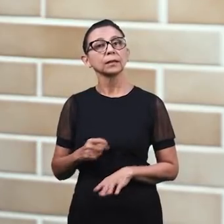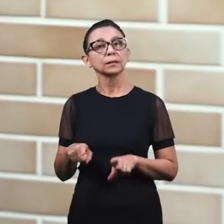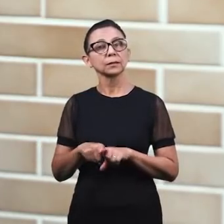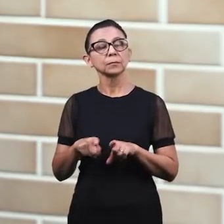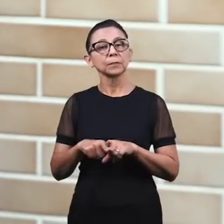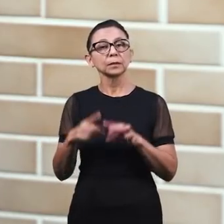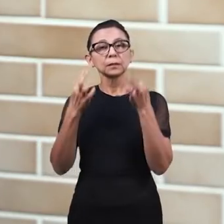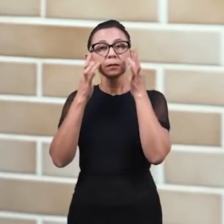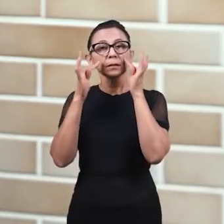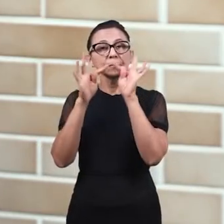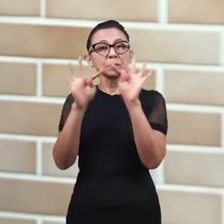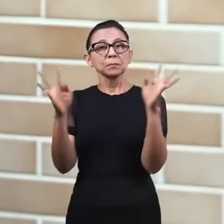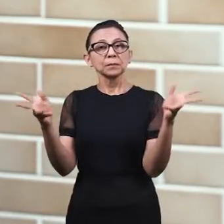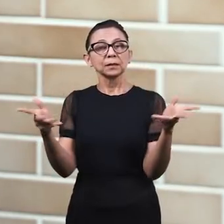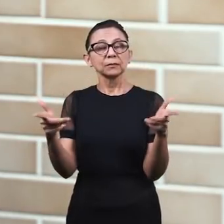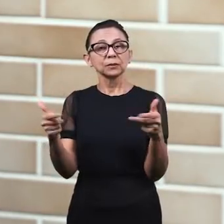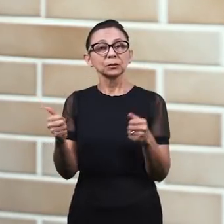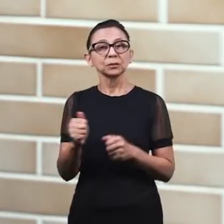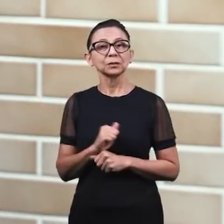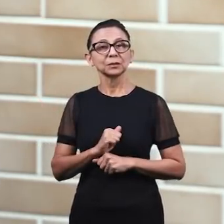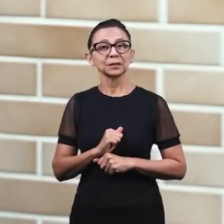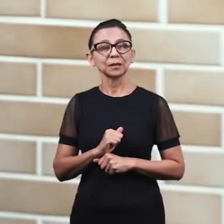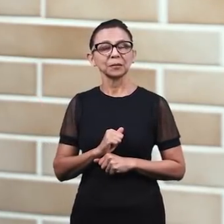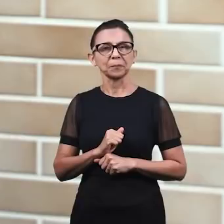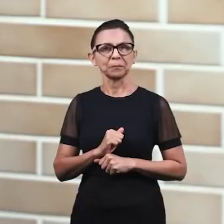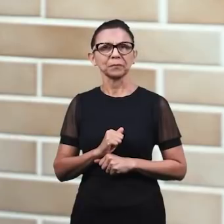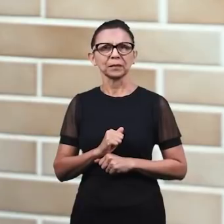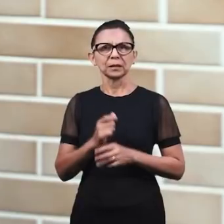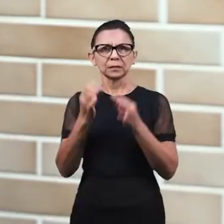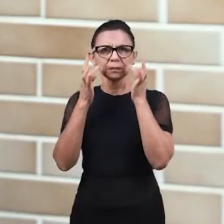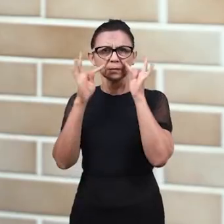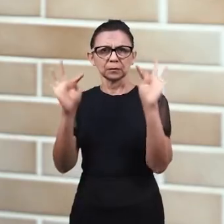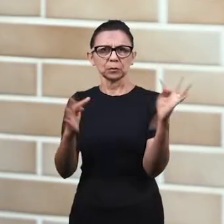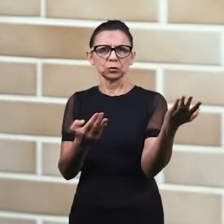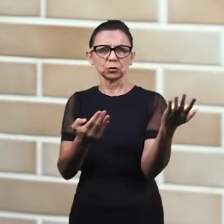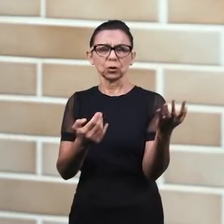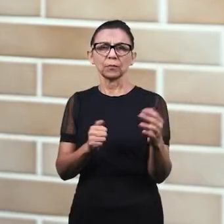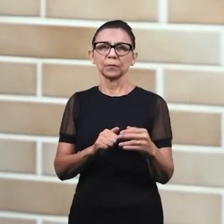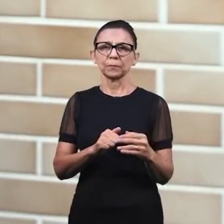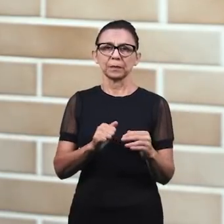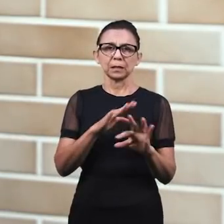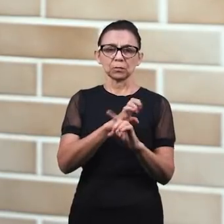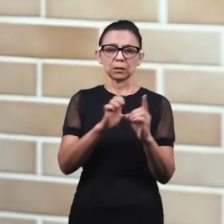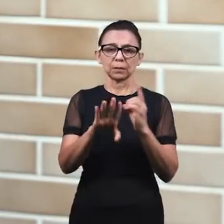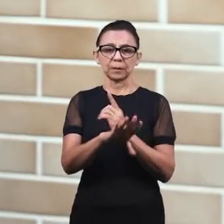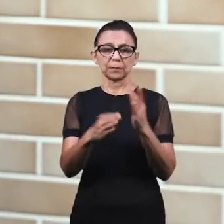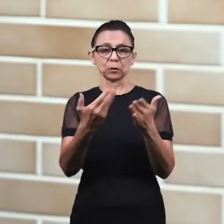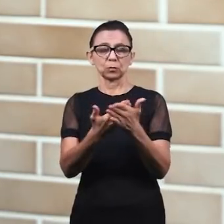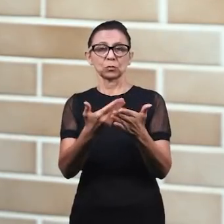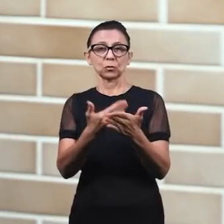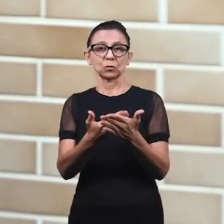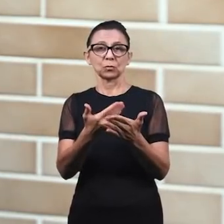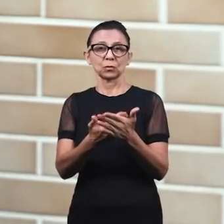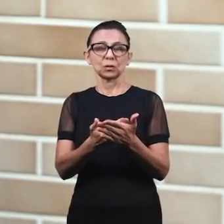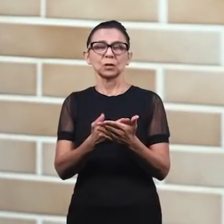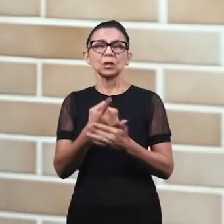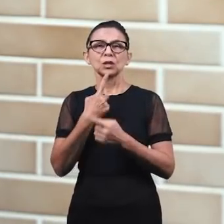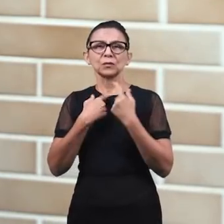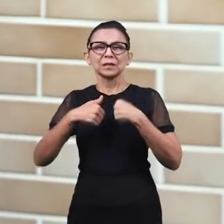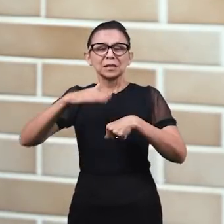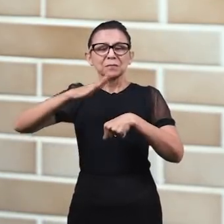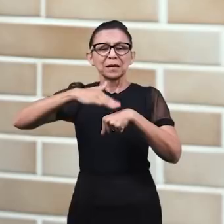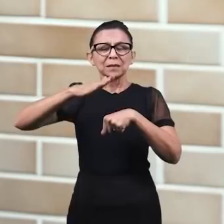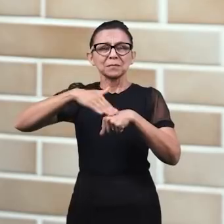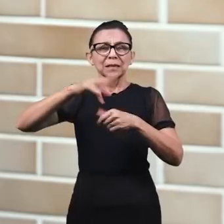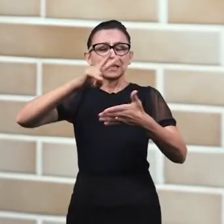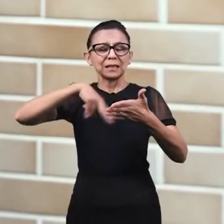testemunho maravilhoso é o jovem poder dizer que com os estudos da escola bíblica, ele sente mais vontade de ler